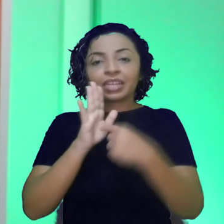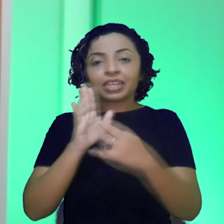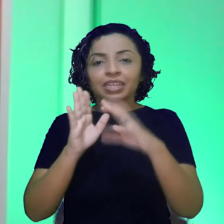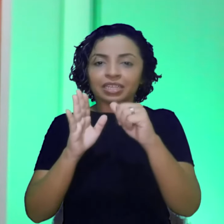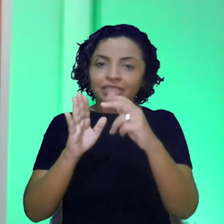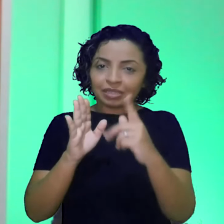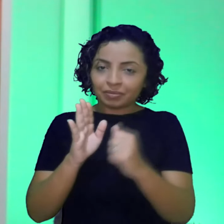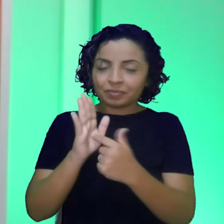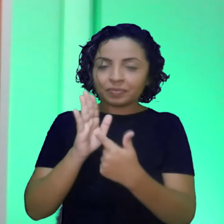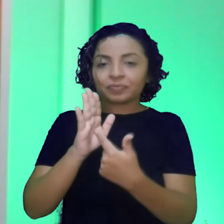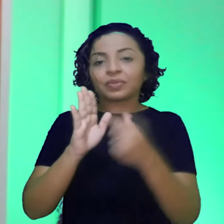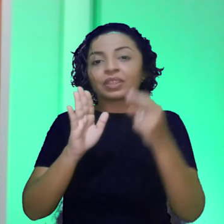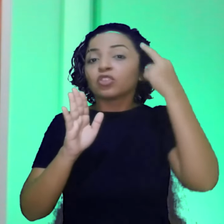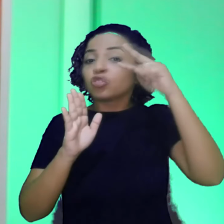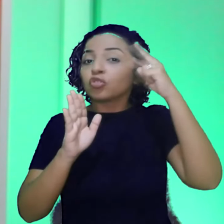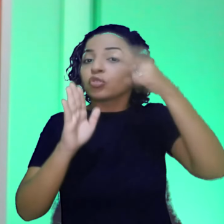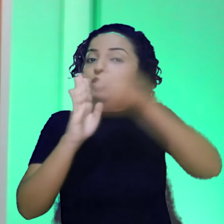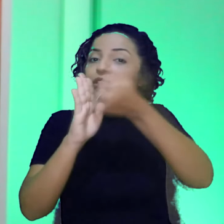É a história aqui